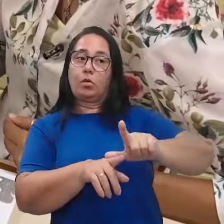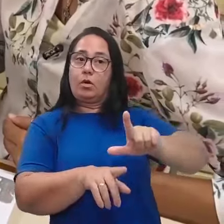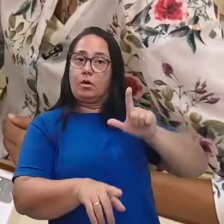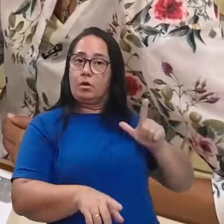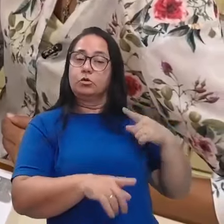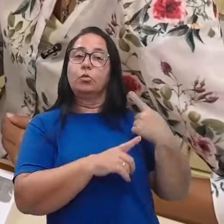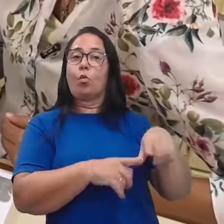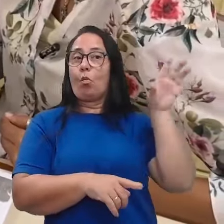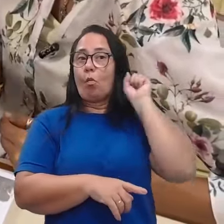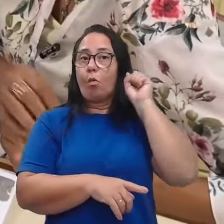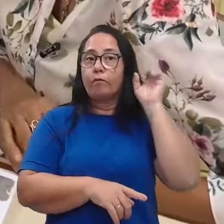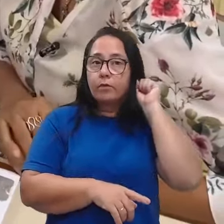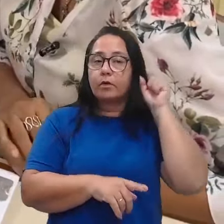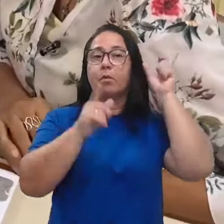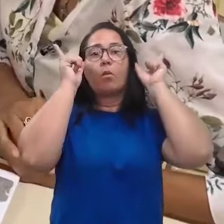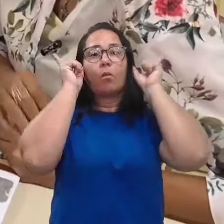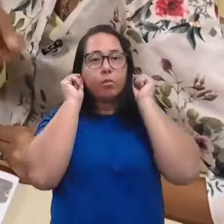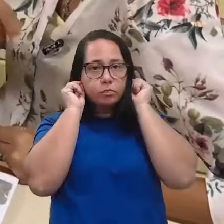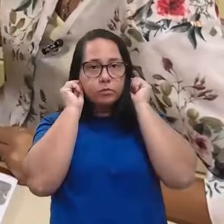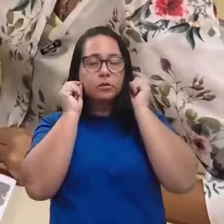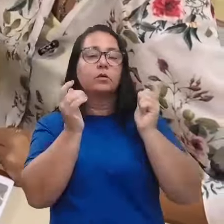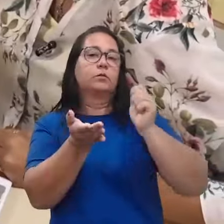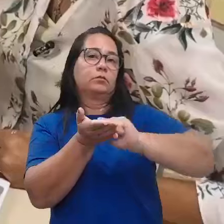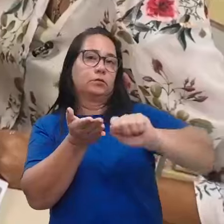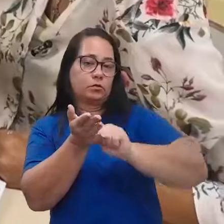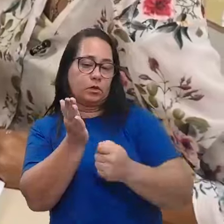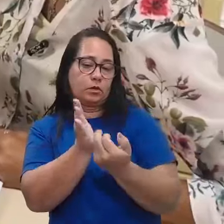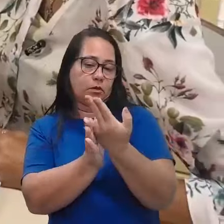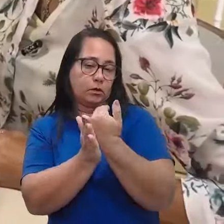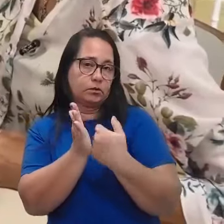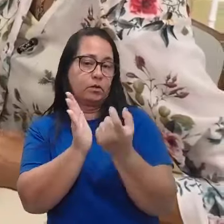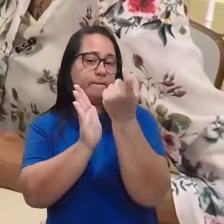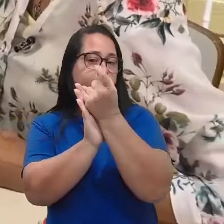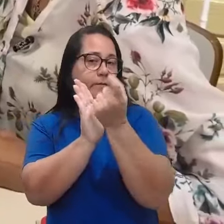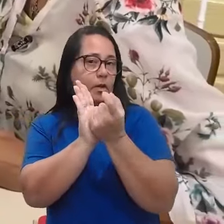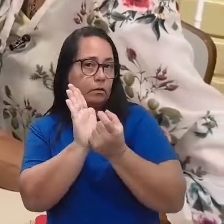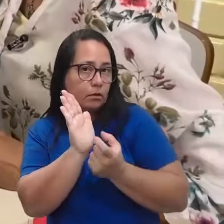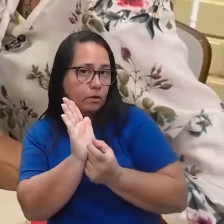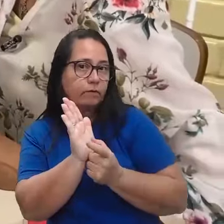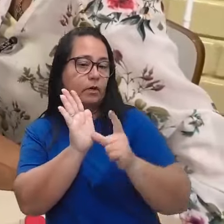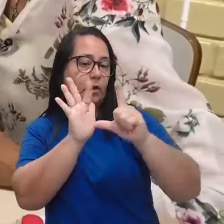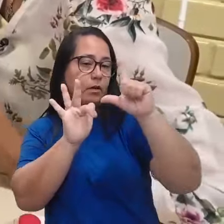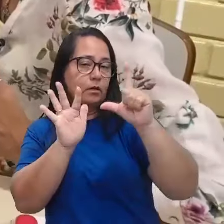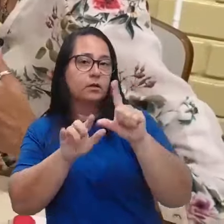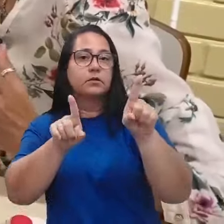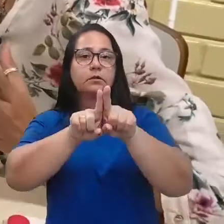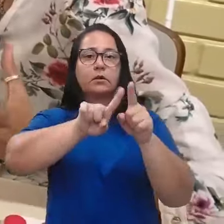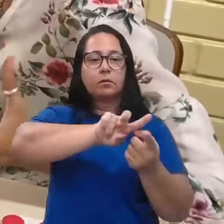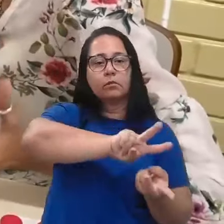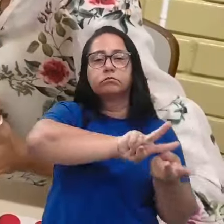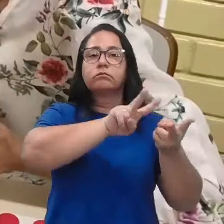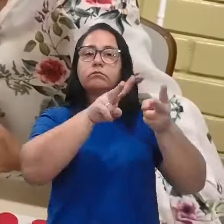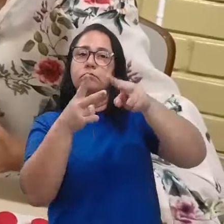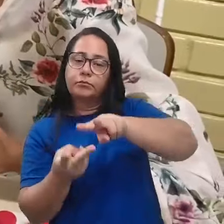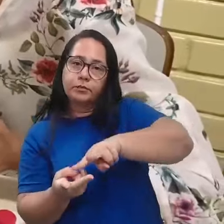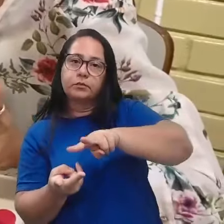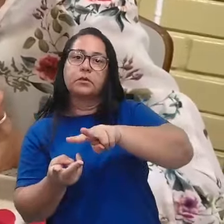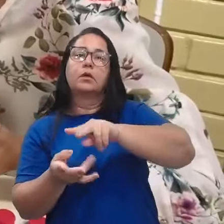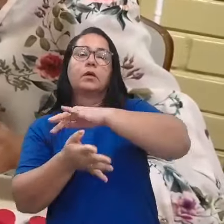a escrever na tela de desenho as palavras, as letras, fazemos a transposição para a letra em